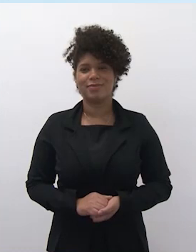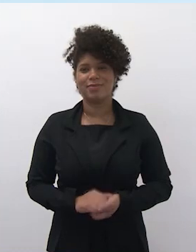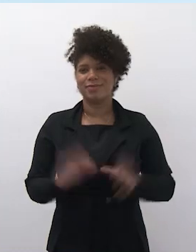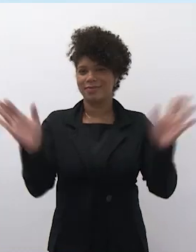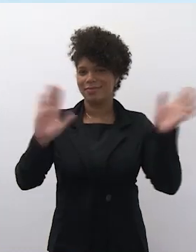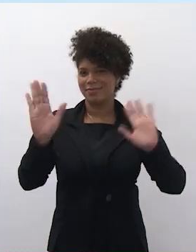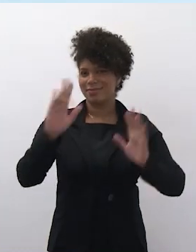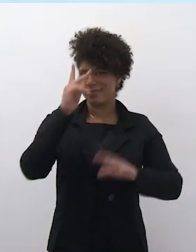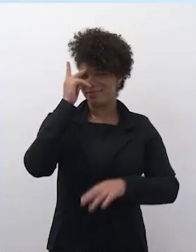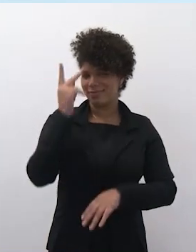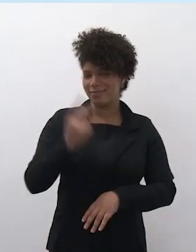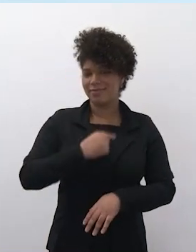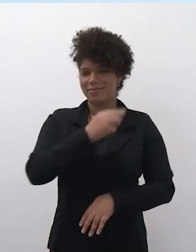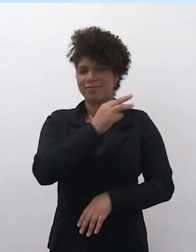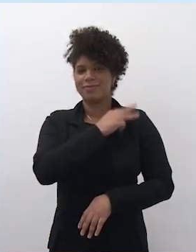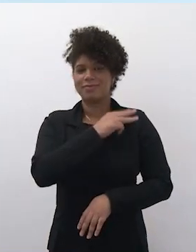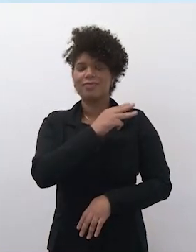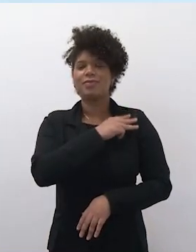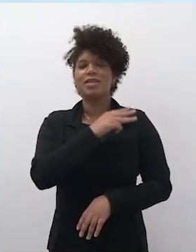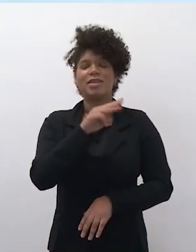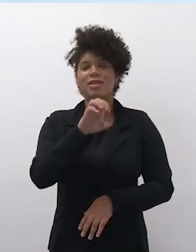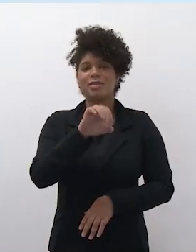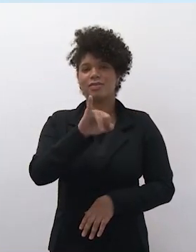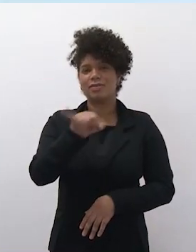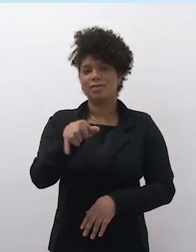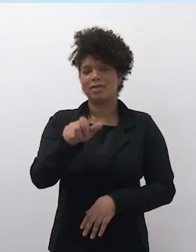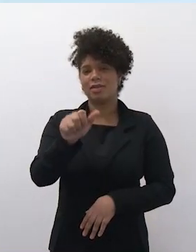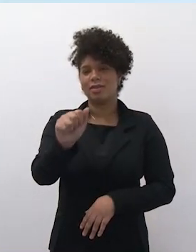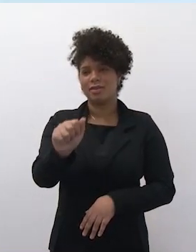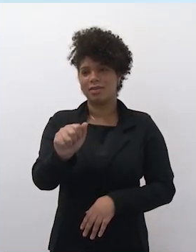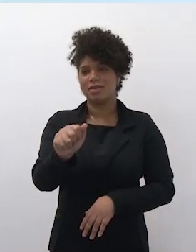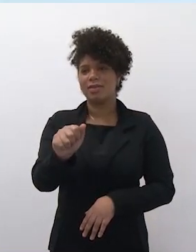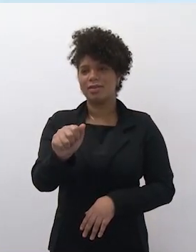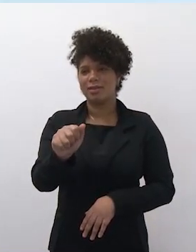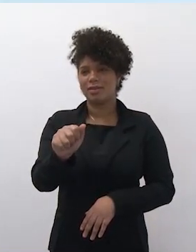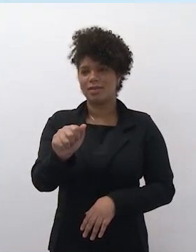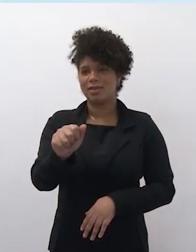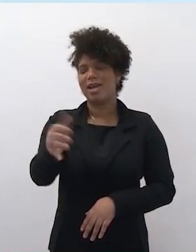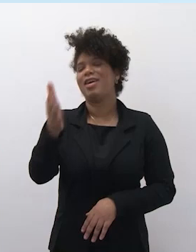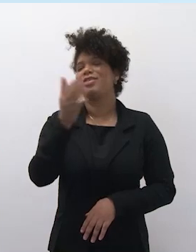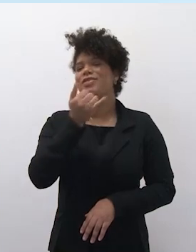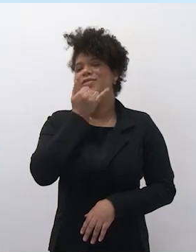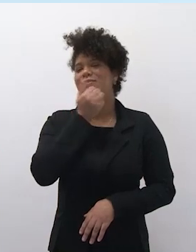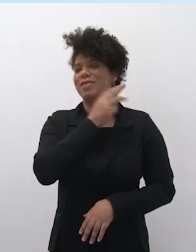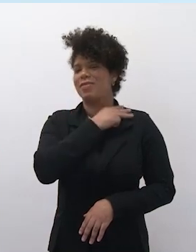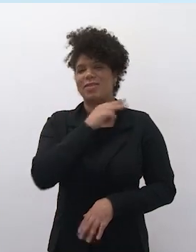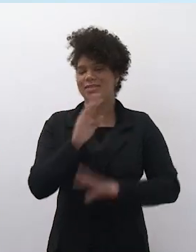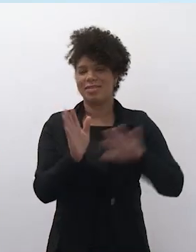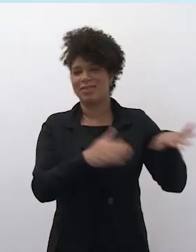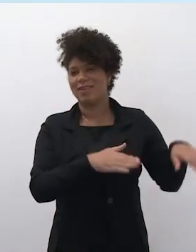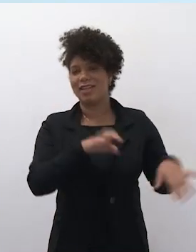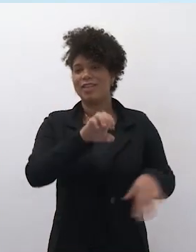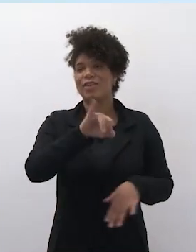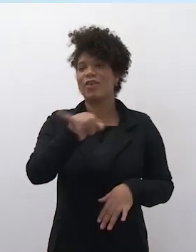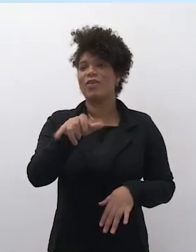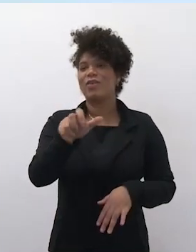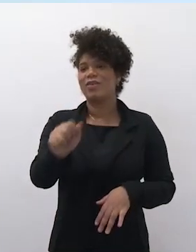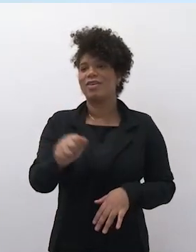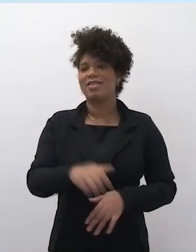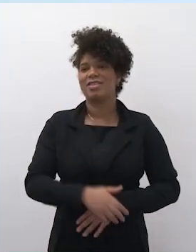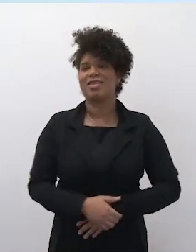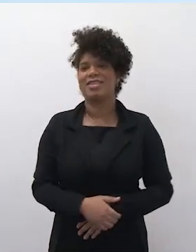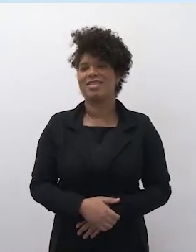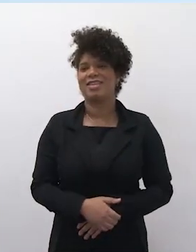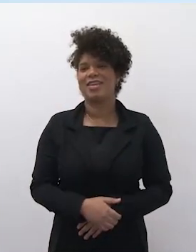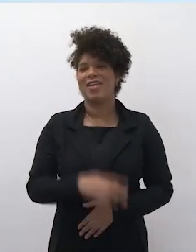E aí, pessoal do terceiro termo do ensino médio, do EJA, aliás, do EJA, olha só, é muito periculoso